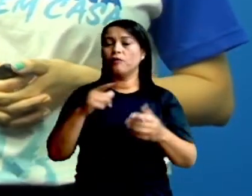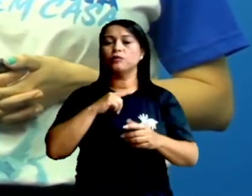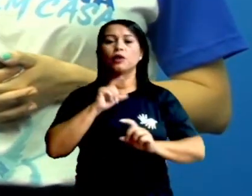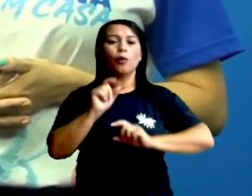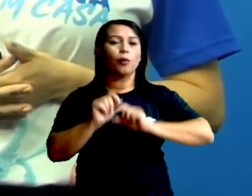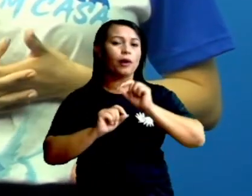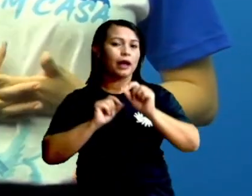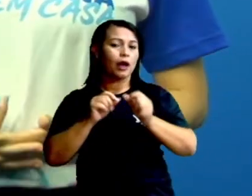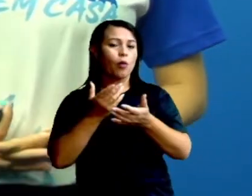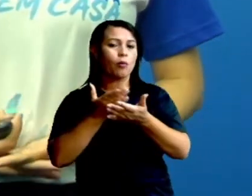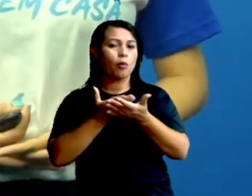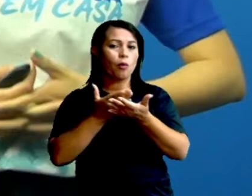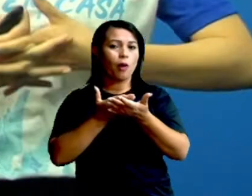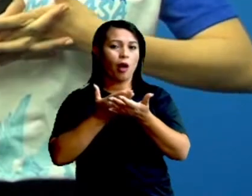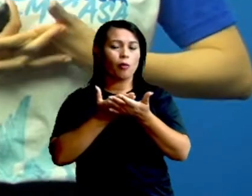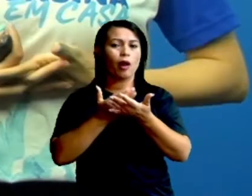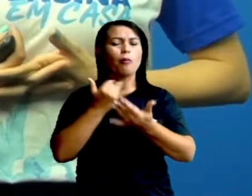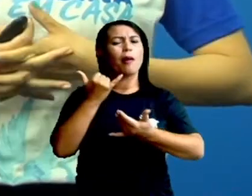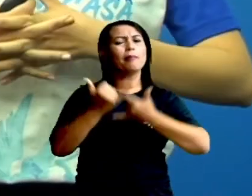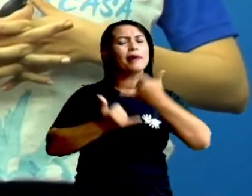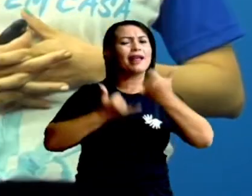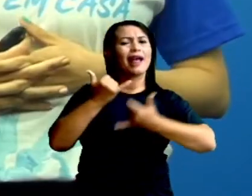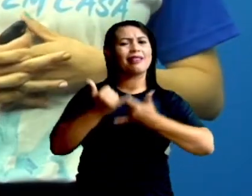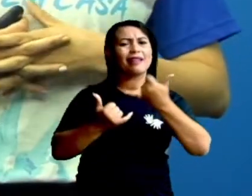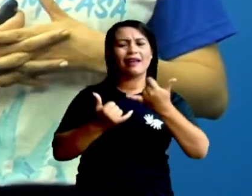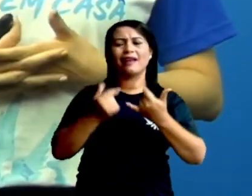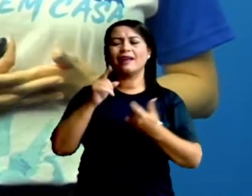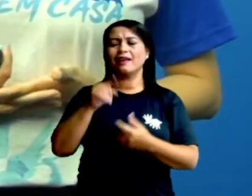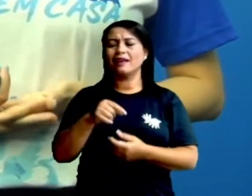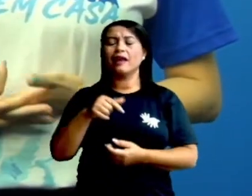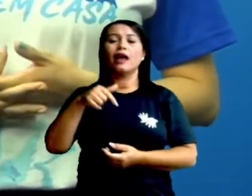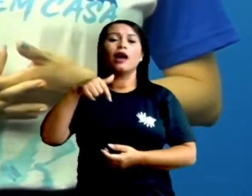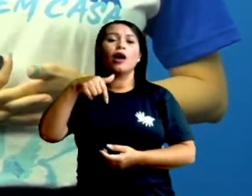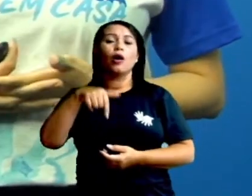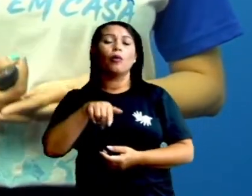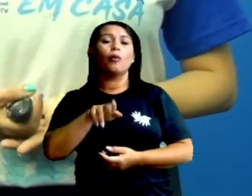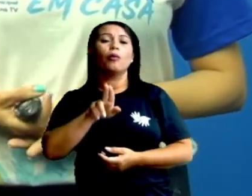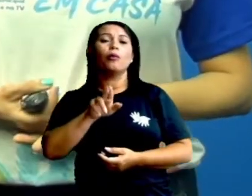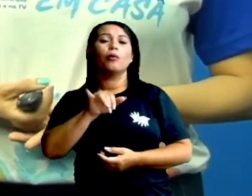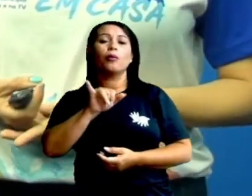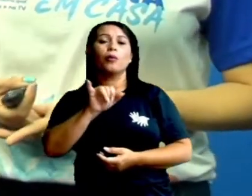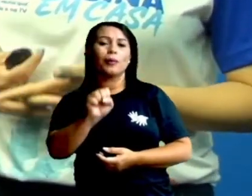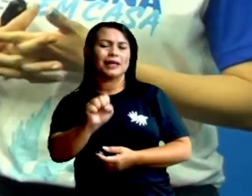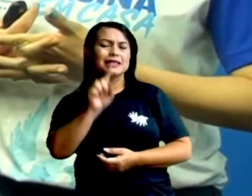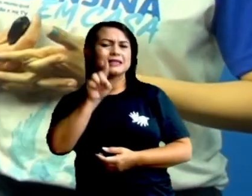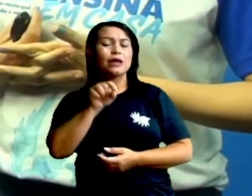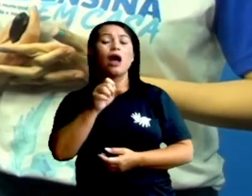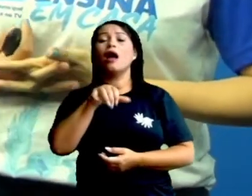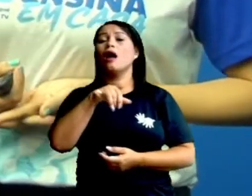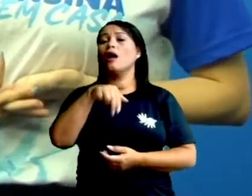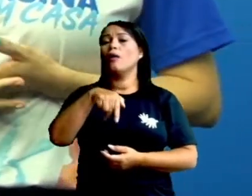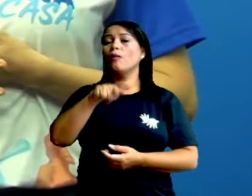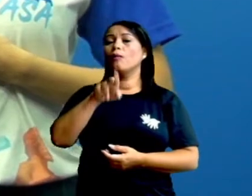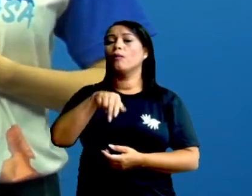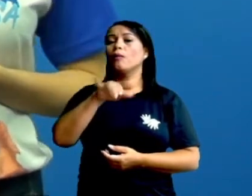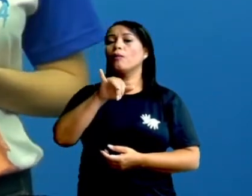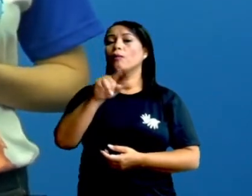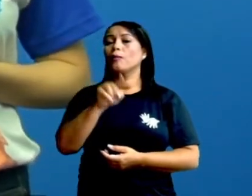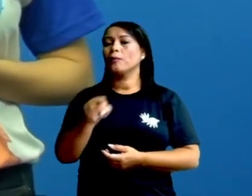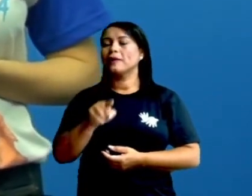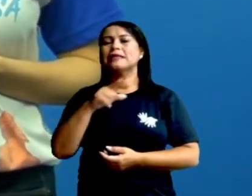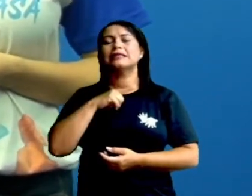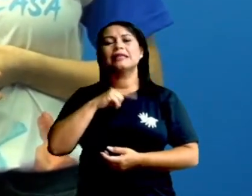vai ter como aula um quis o que é isso são atividades está perguntas que eu vou fazer